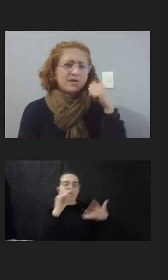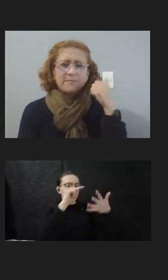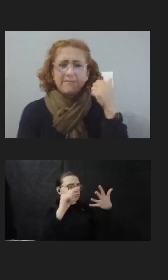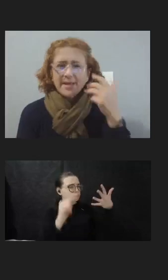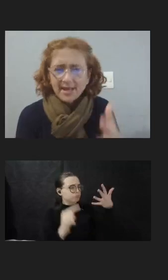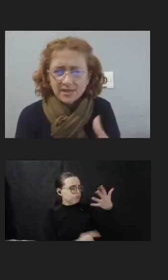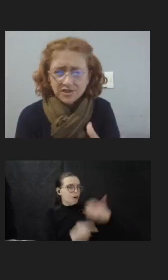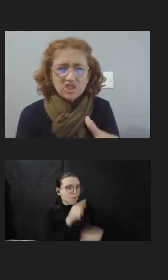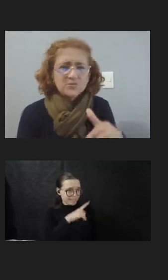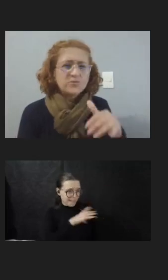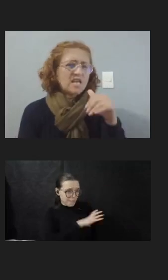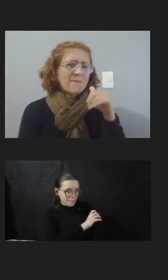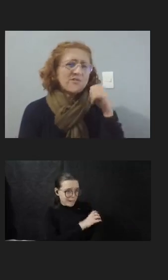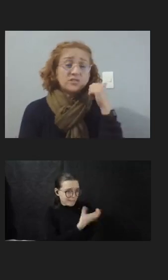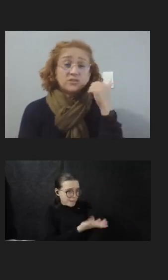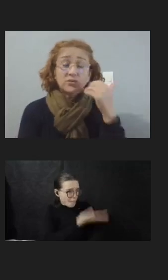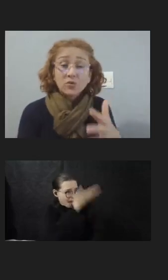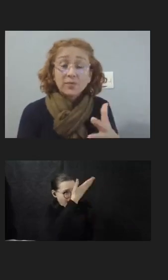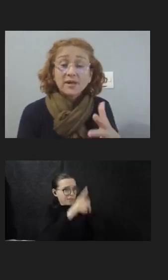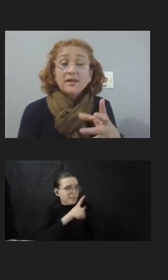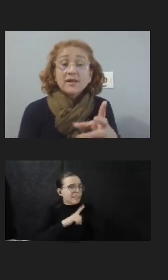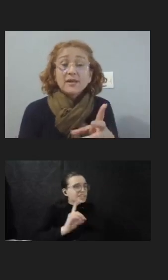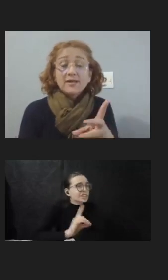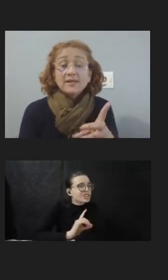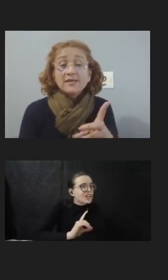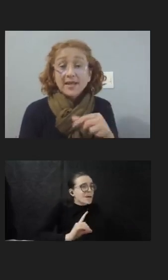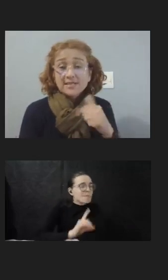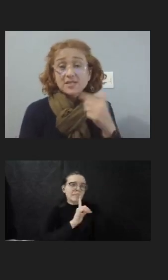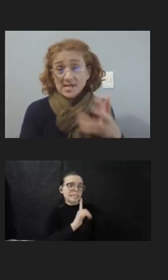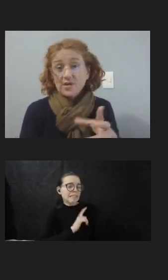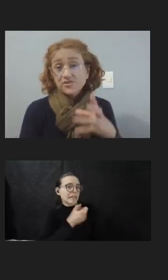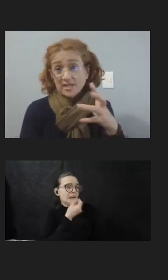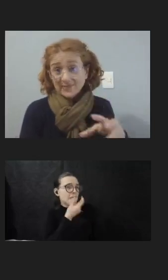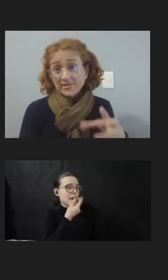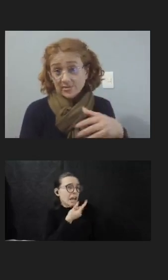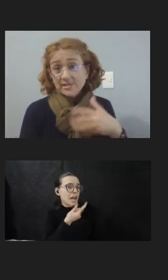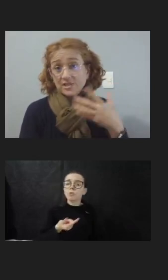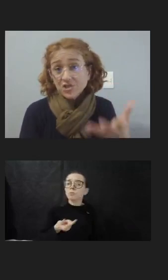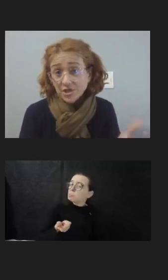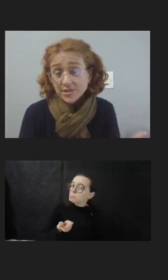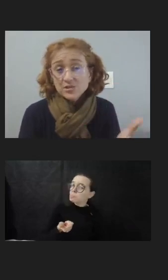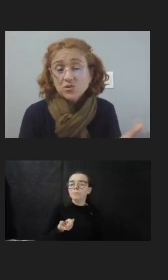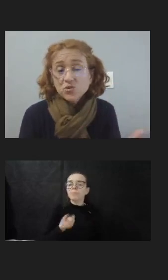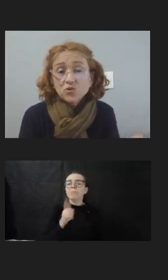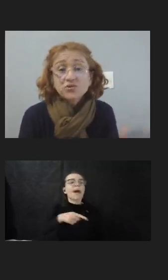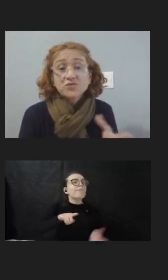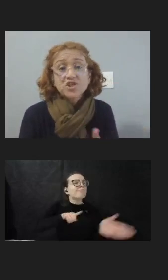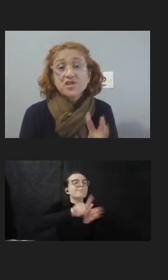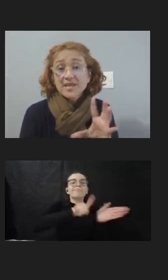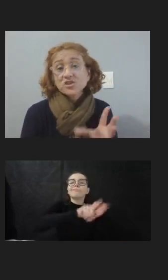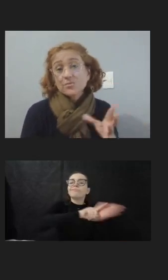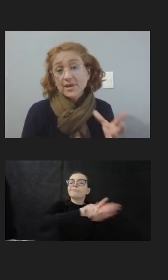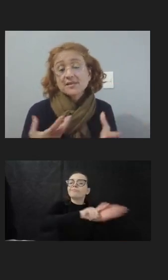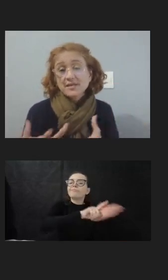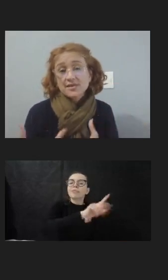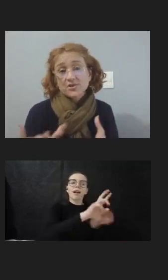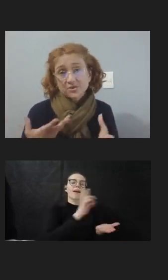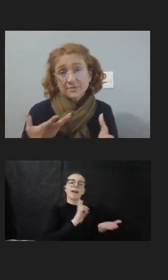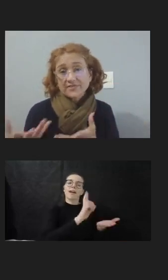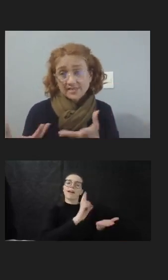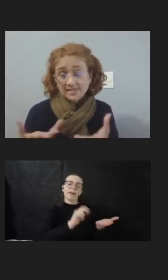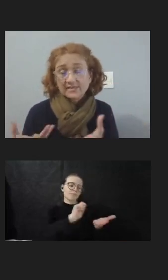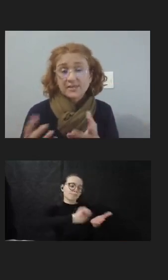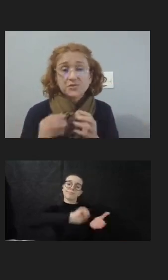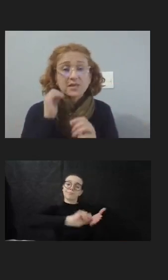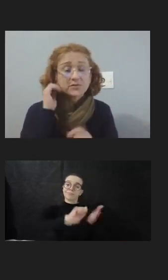tem diabetes, que tipo de remédio ele toma. E nesse local onde ele estava sendo assistido, esse surdo, não tinha ninguém que soubesse Libras